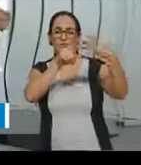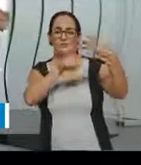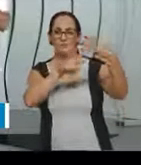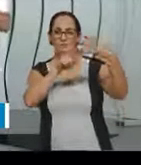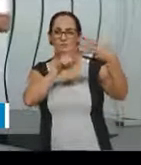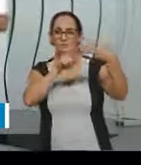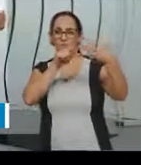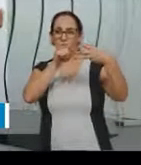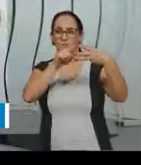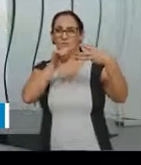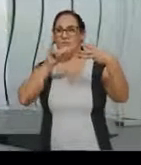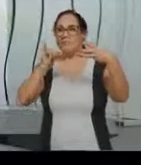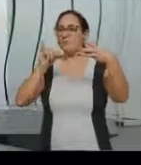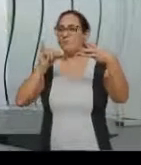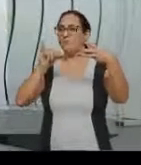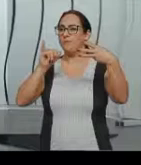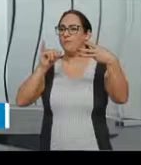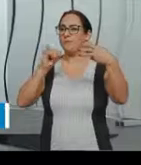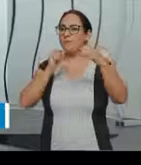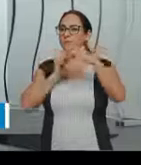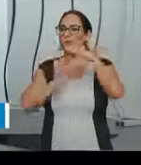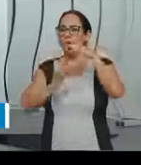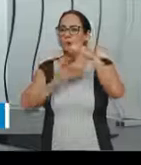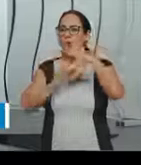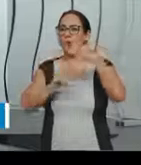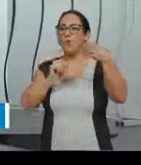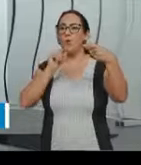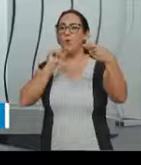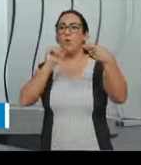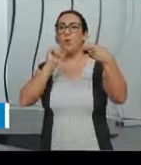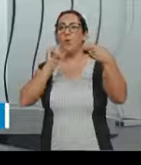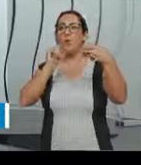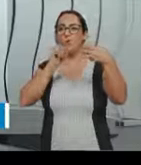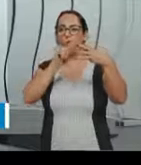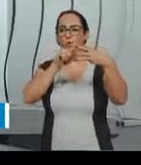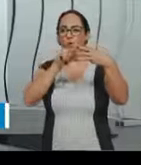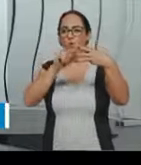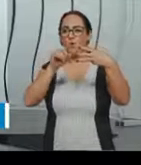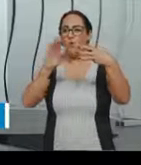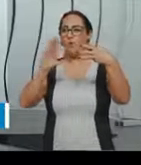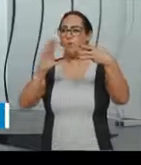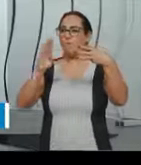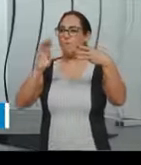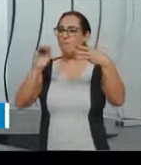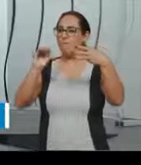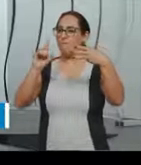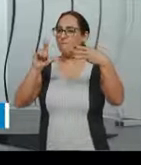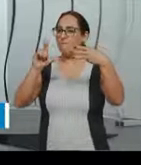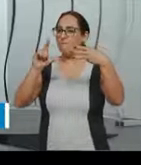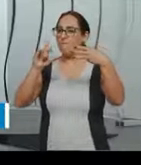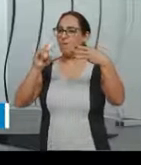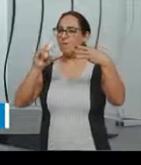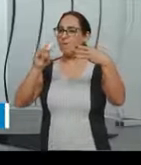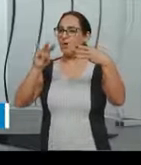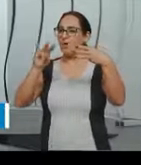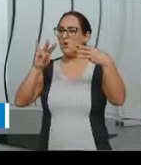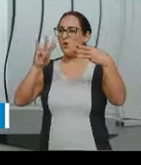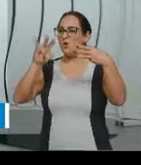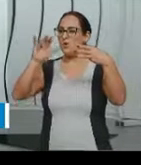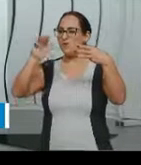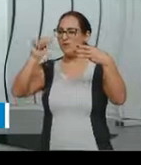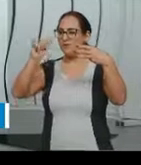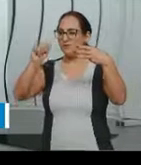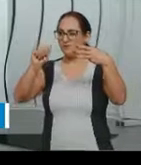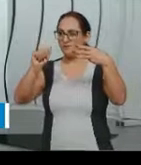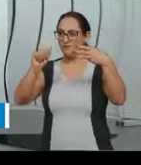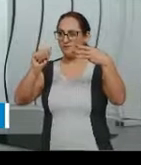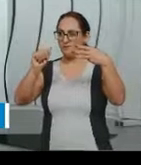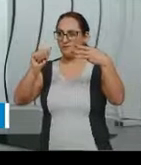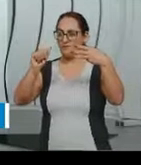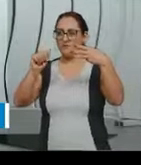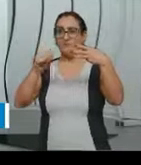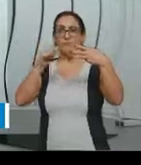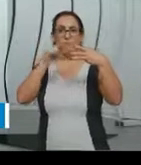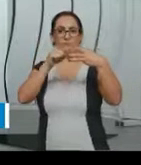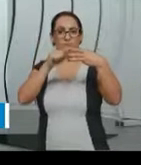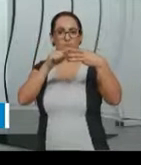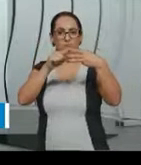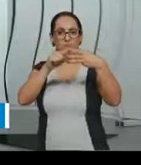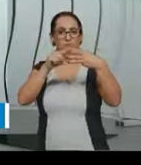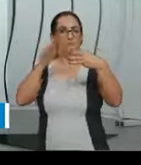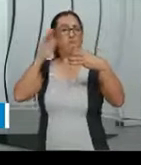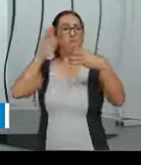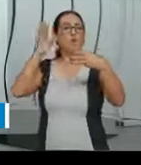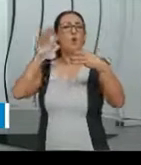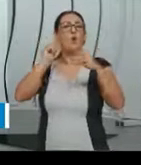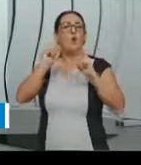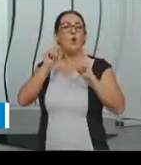Imigrantes bolivianos que se deslocaram para o Sudeste, aí mais especificamente no estado de São Paulo, tá?